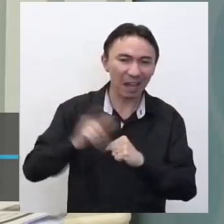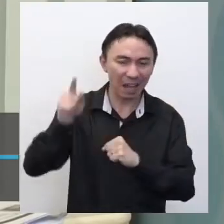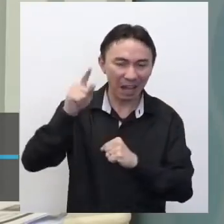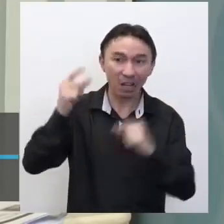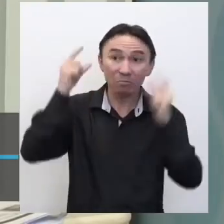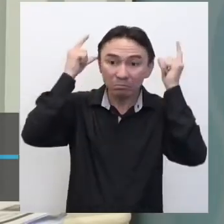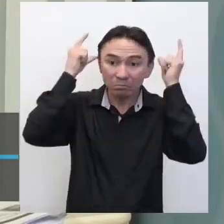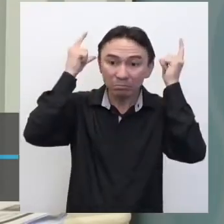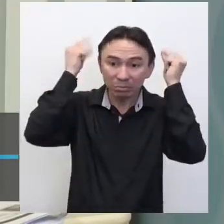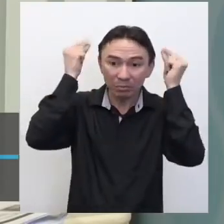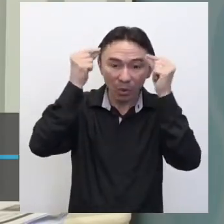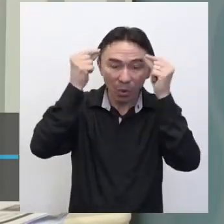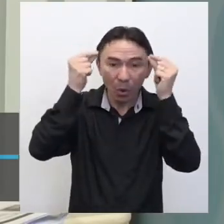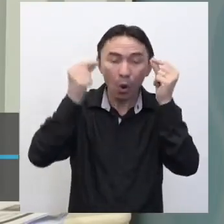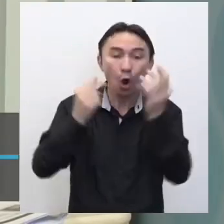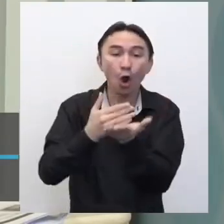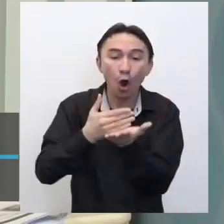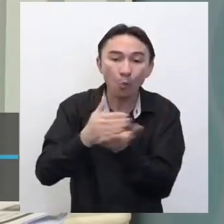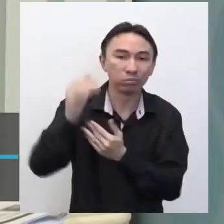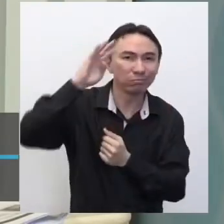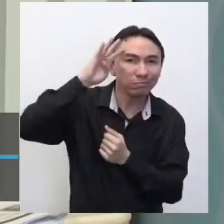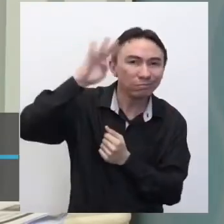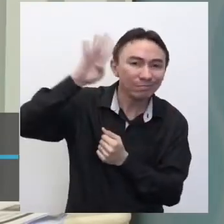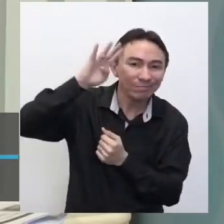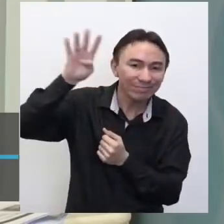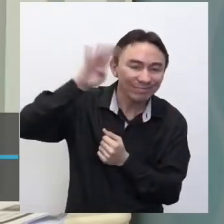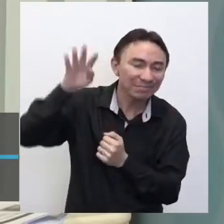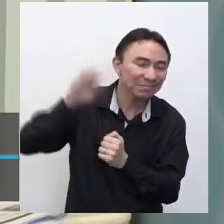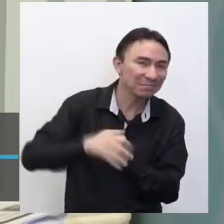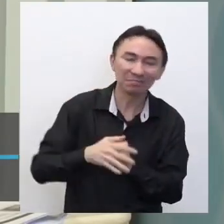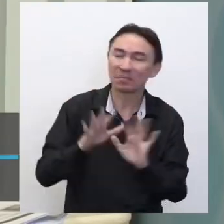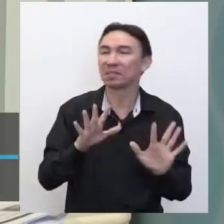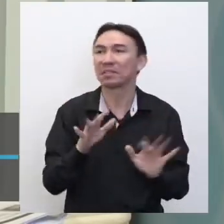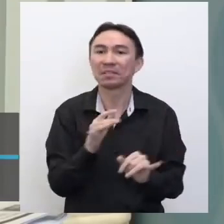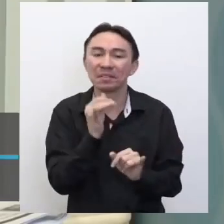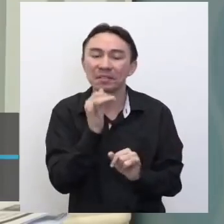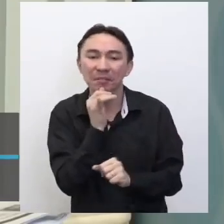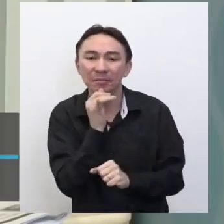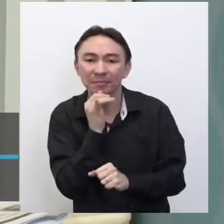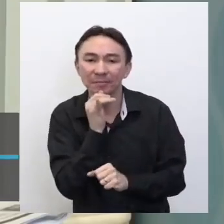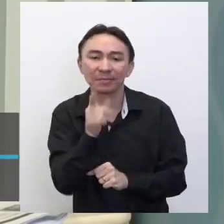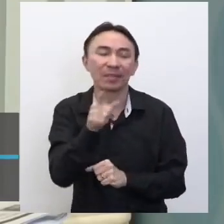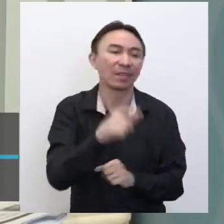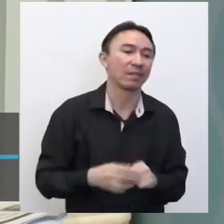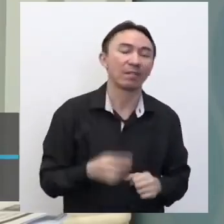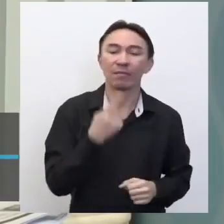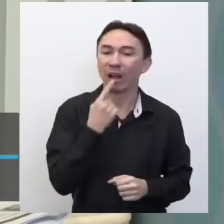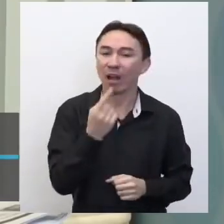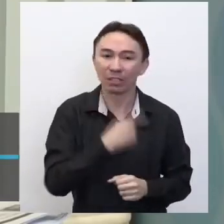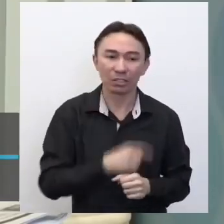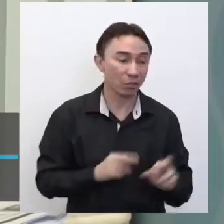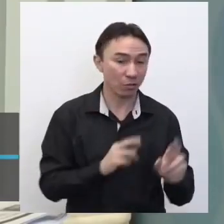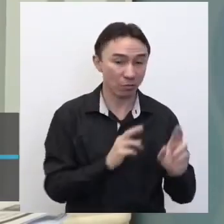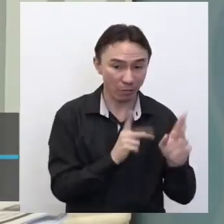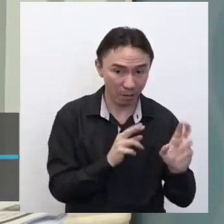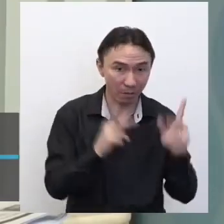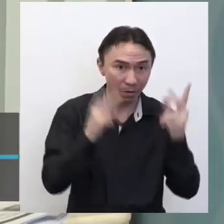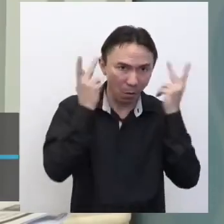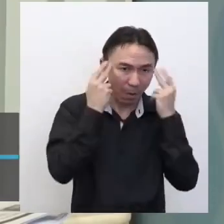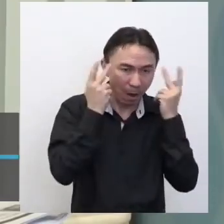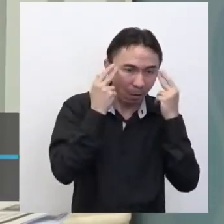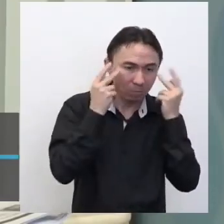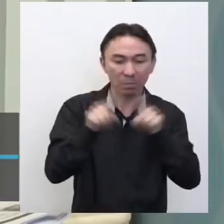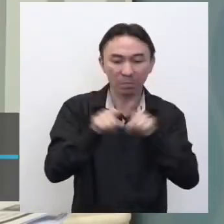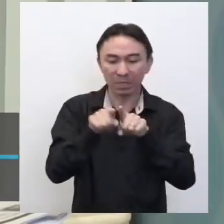ocidental, e a gente poderia, por exemplo, já que a gente está falando de diferenças naturais e de desigualdades sociais, a